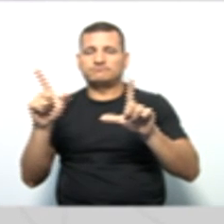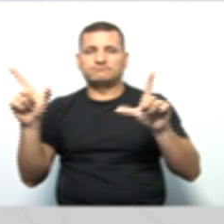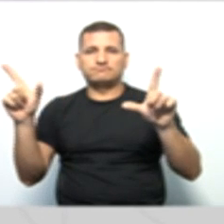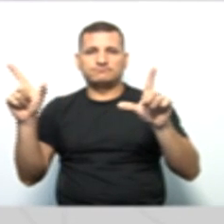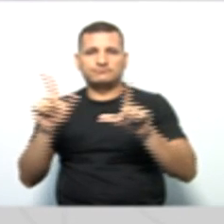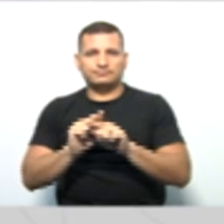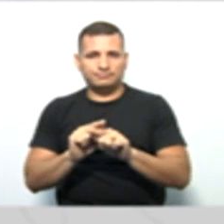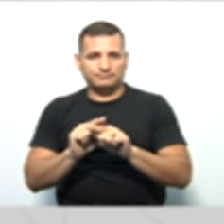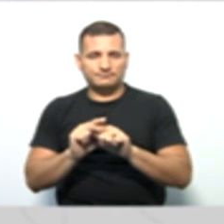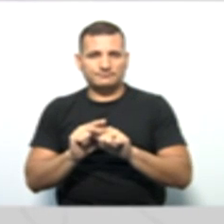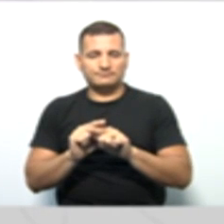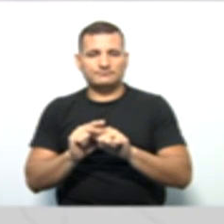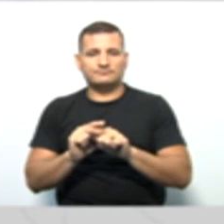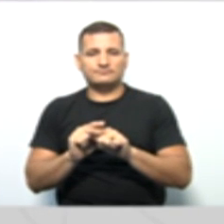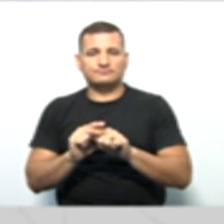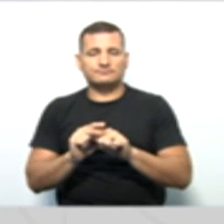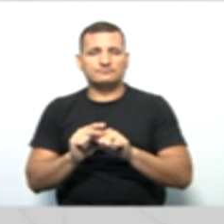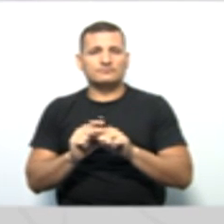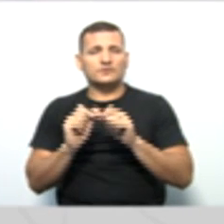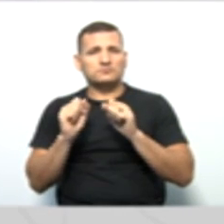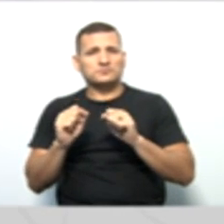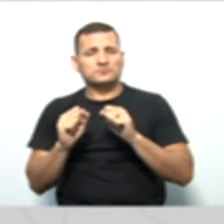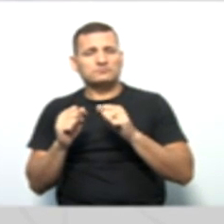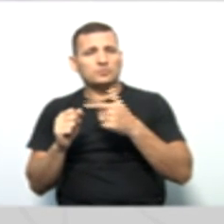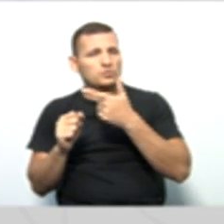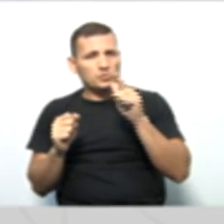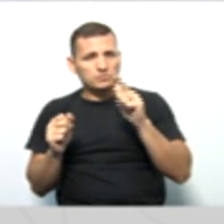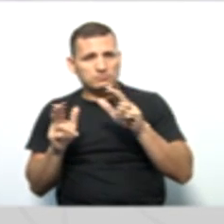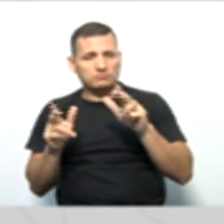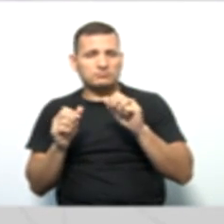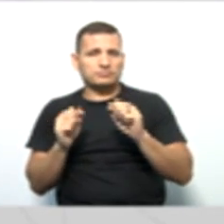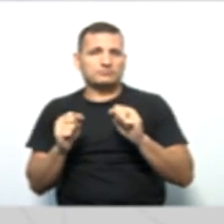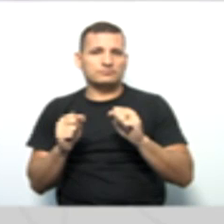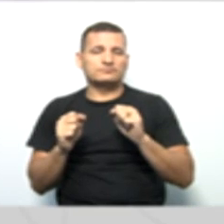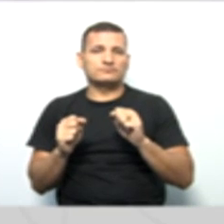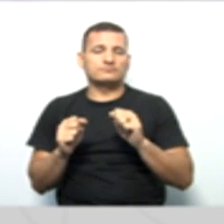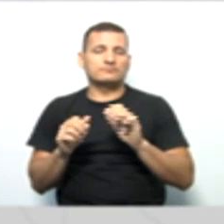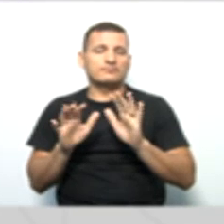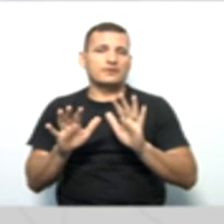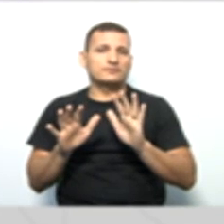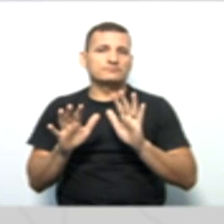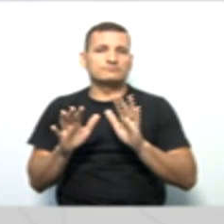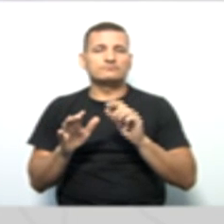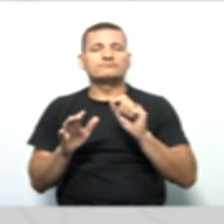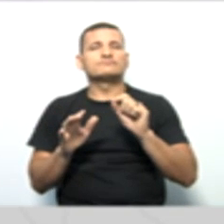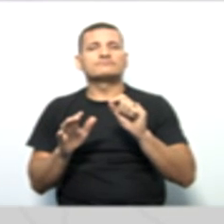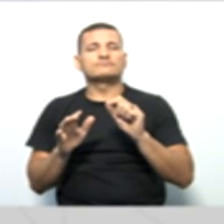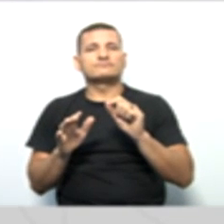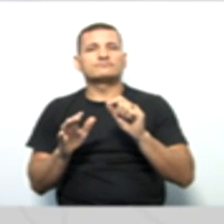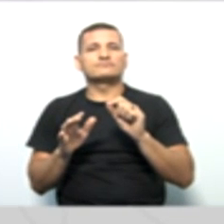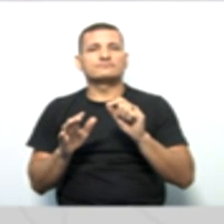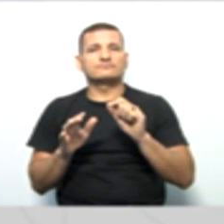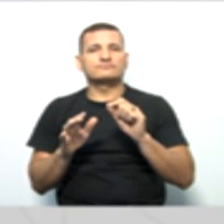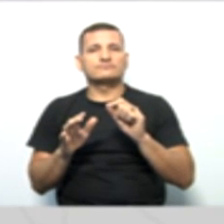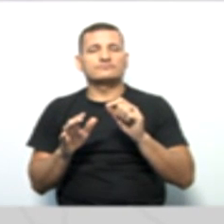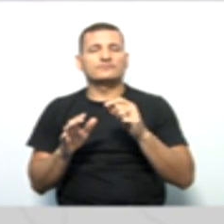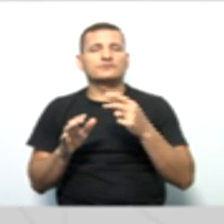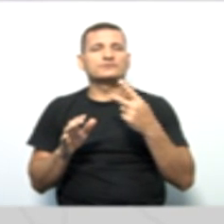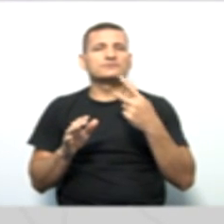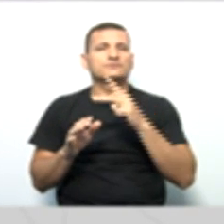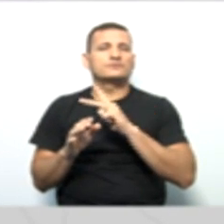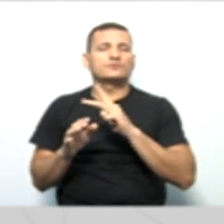dessa funcionalidade. Eu posso apresentar outra? Pode. Só que o que acontece? Você está desconsiderando os seus